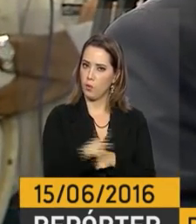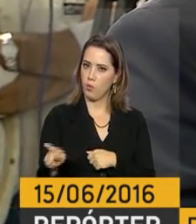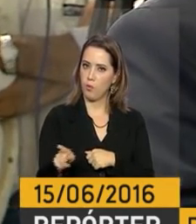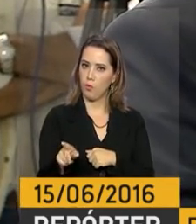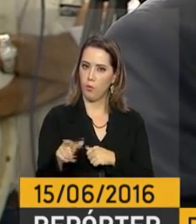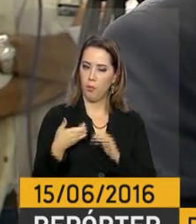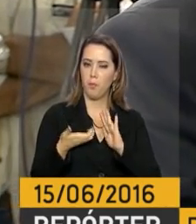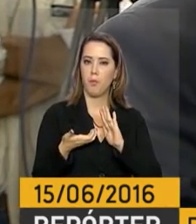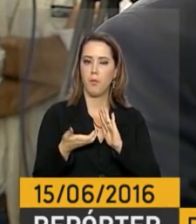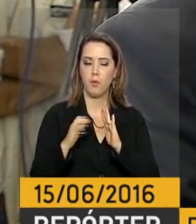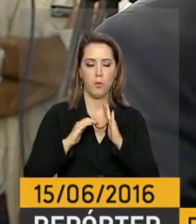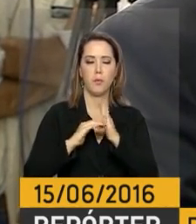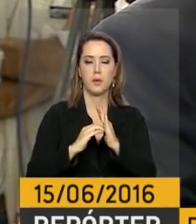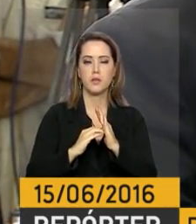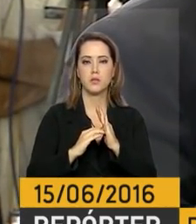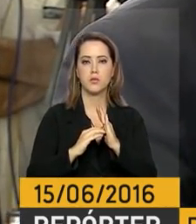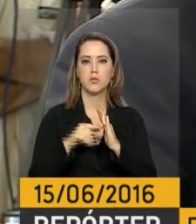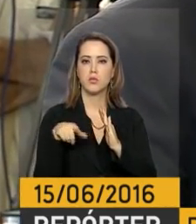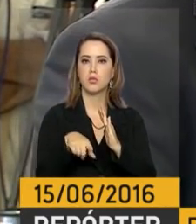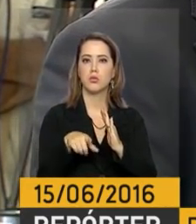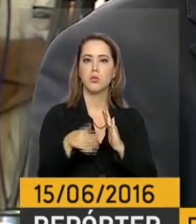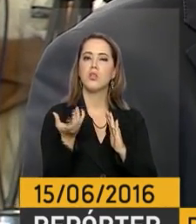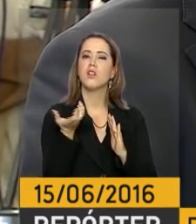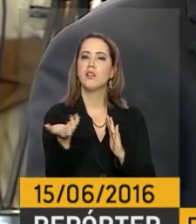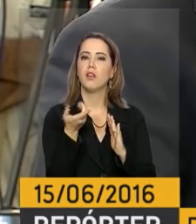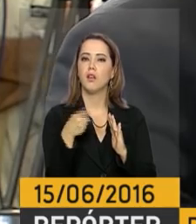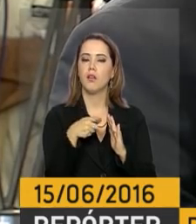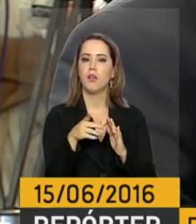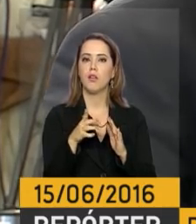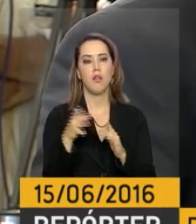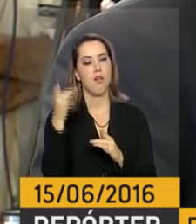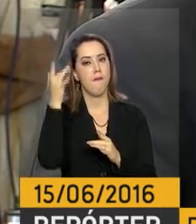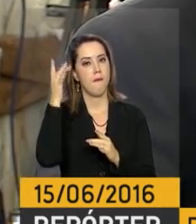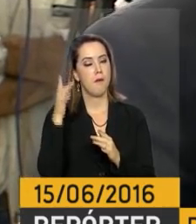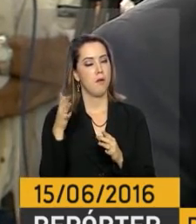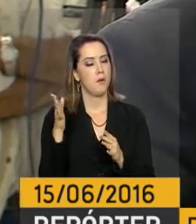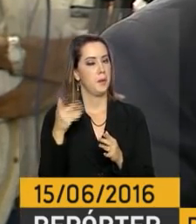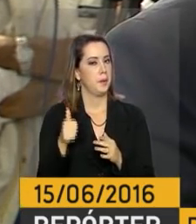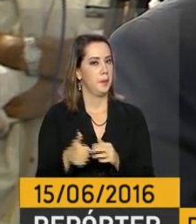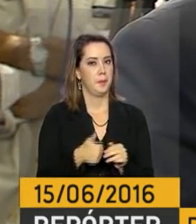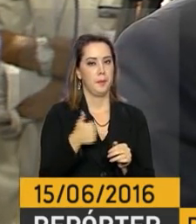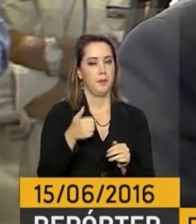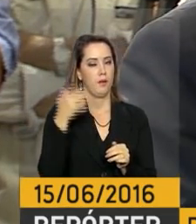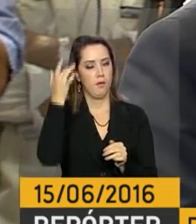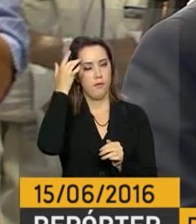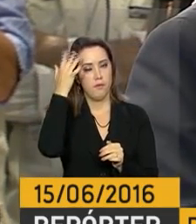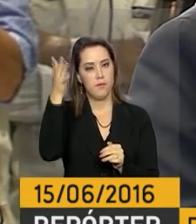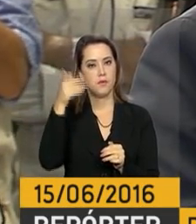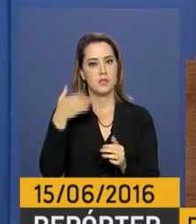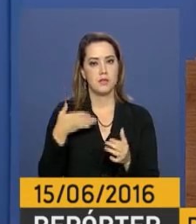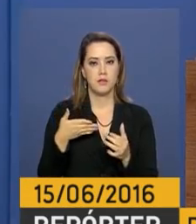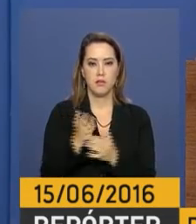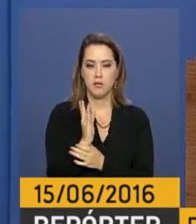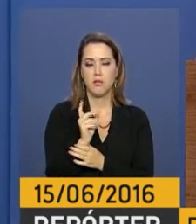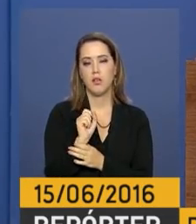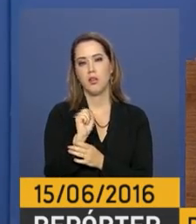seria a intenção dele? Eh, seria facilitar ou dificultar a tramitação dessa proposta?